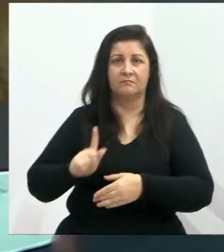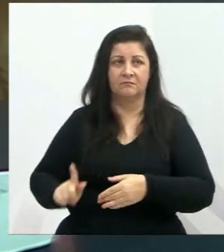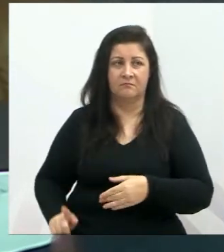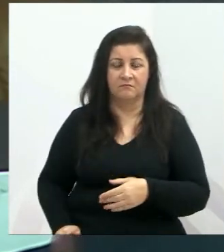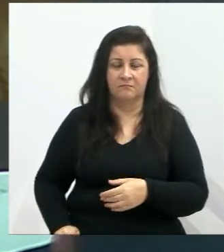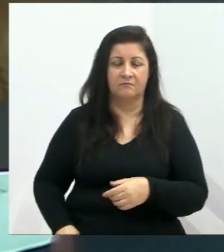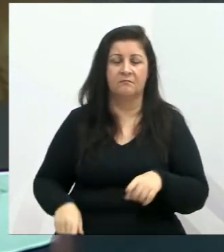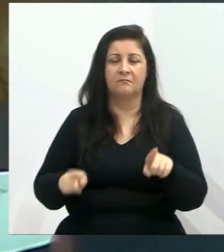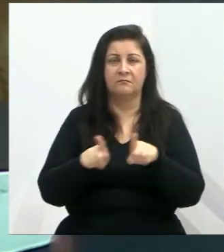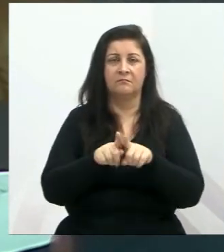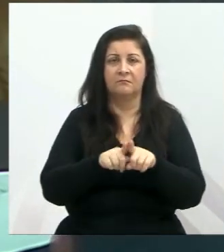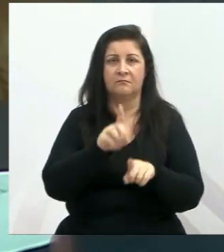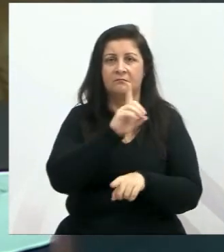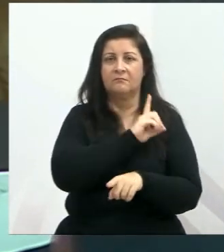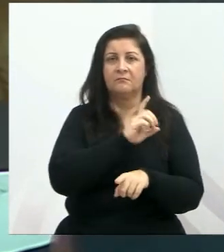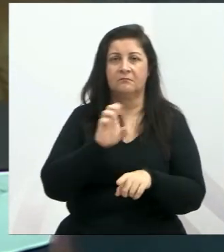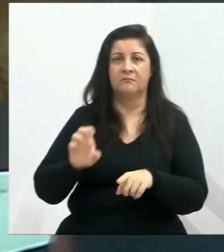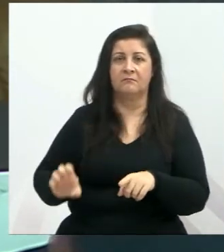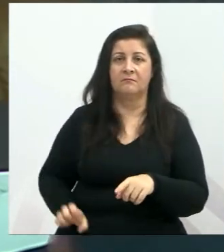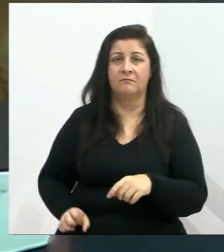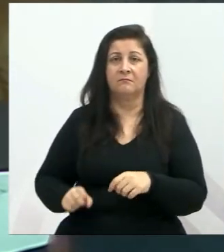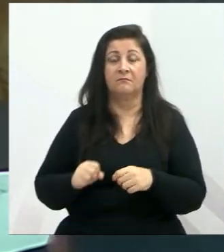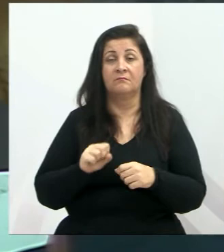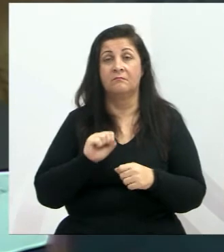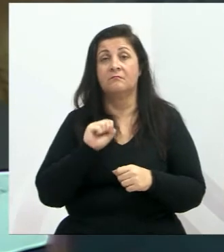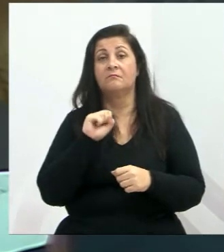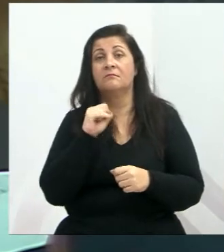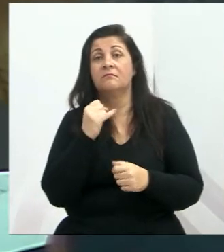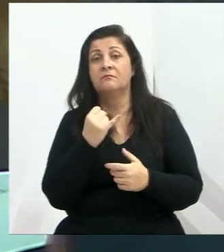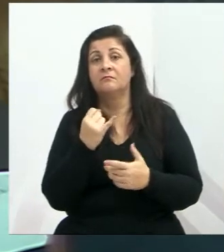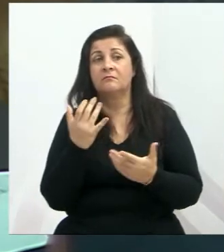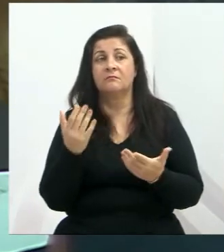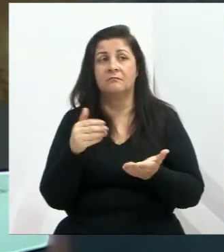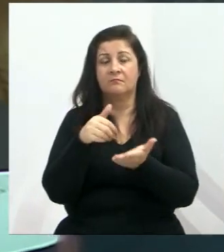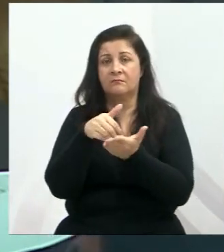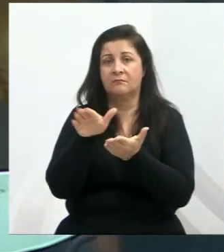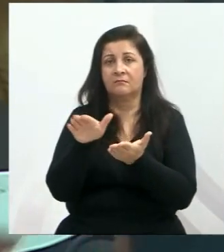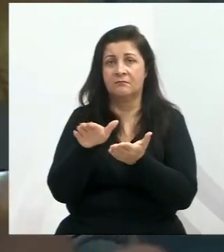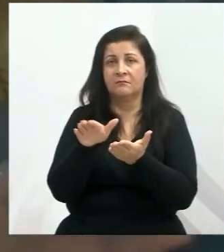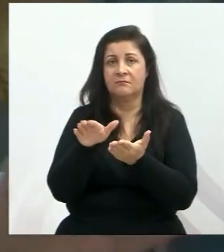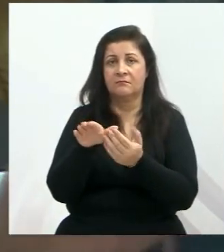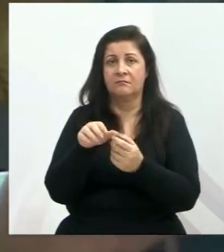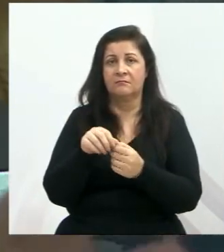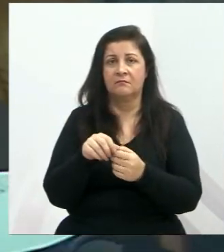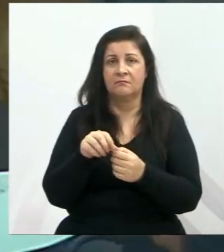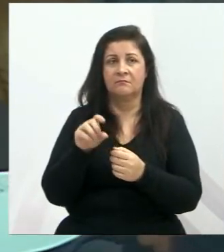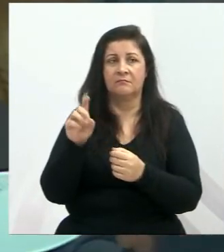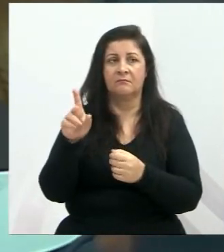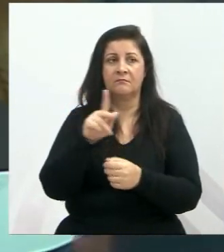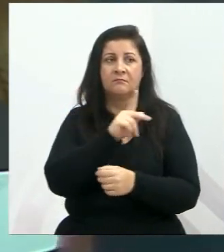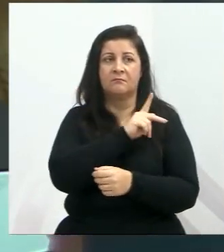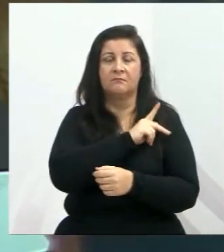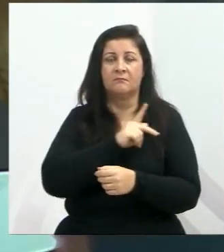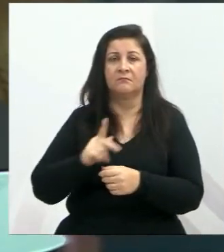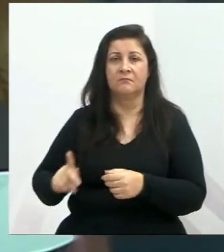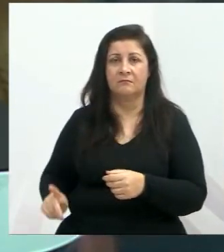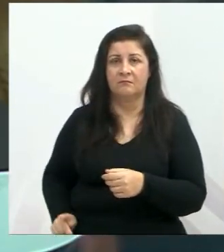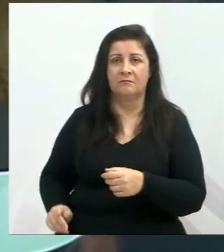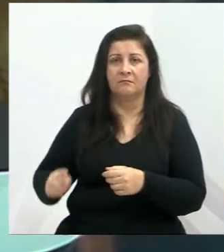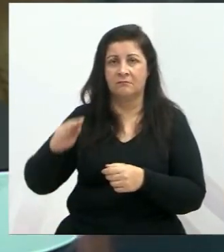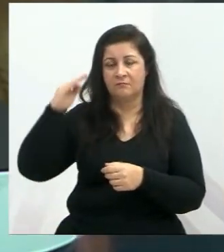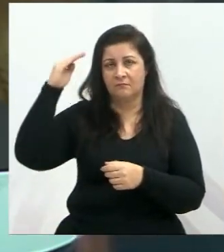aos deputados estaduais, porque se talvez encaminhasse ao presidente Bolsonaro, ele nem